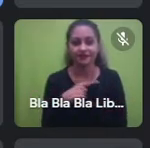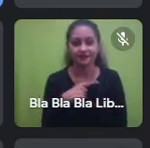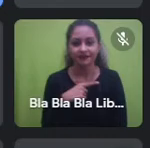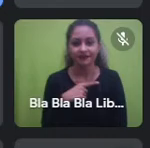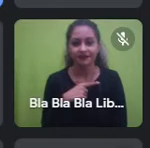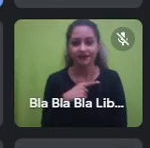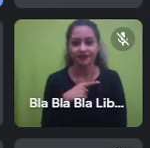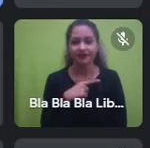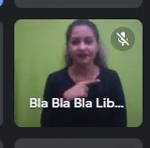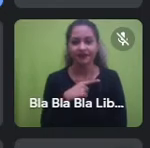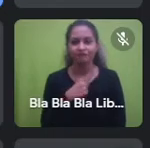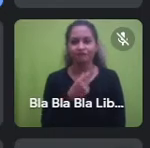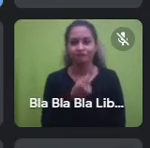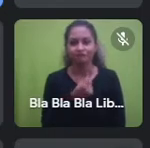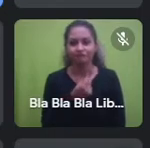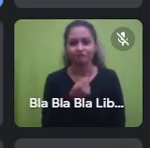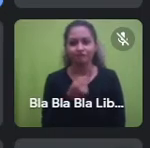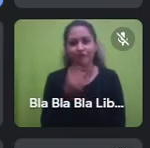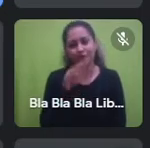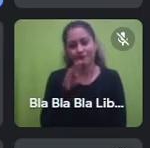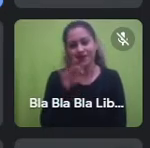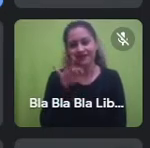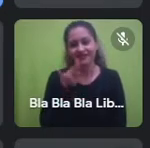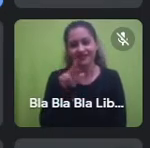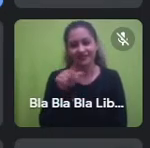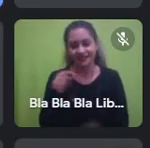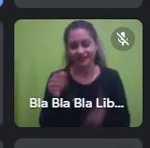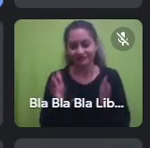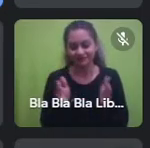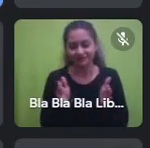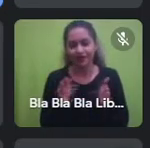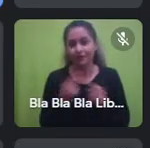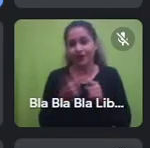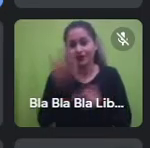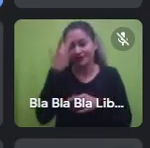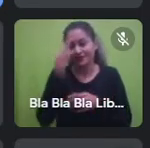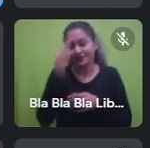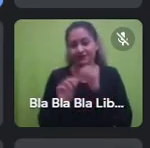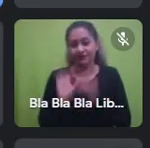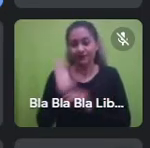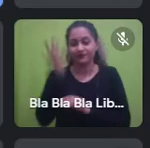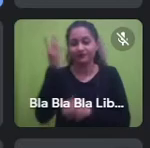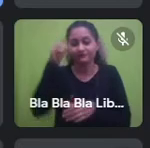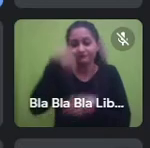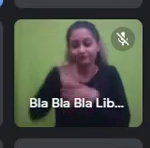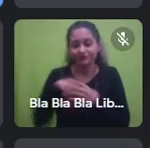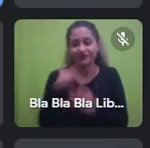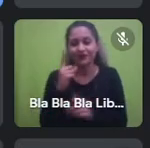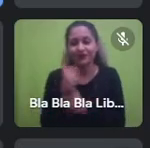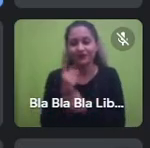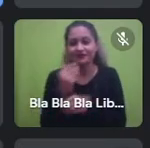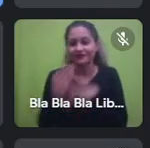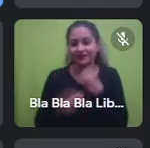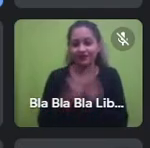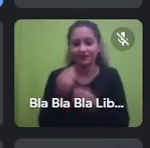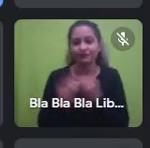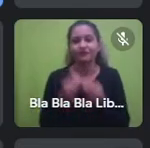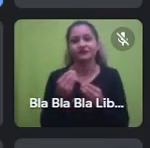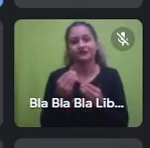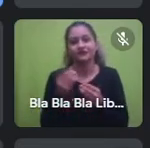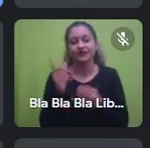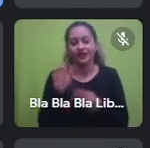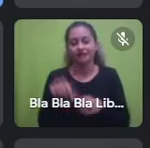a pilha, né? A bateria, porque nessas horas a gente não sabe o que vai encontrar, como vai encontrar, de maneira que